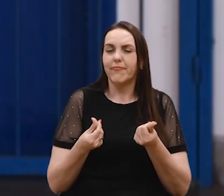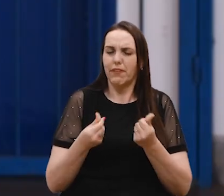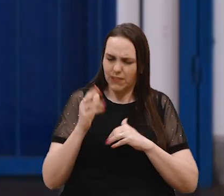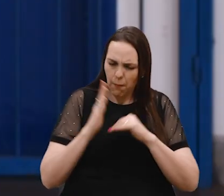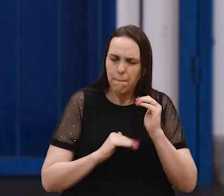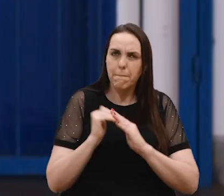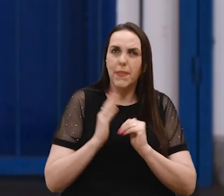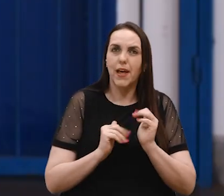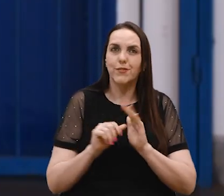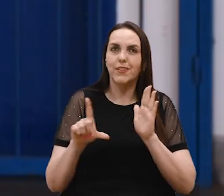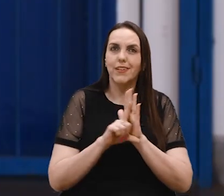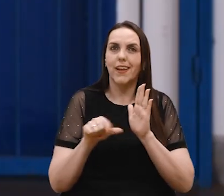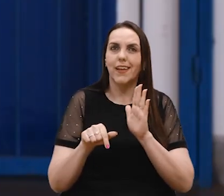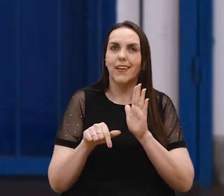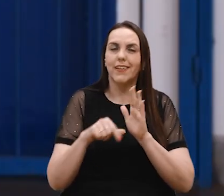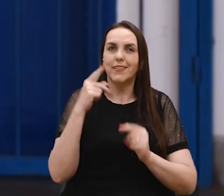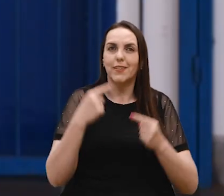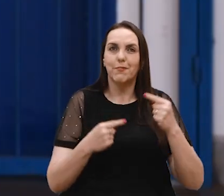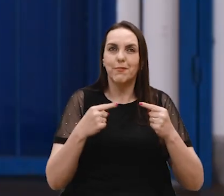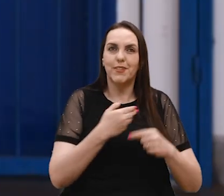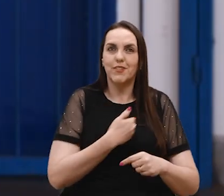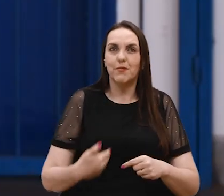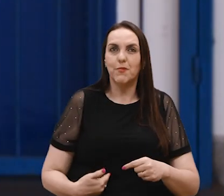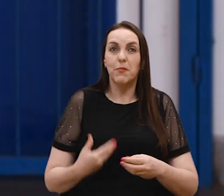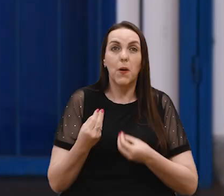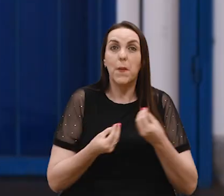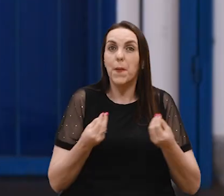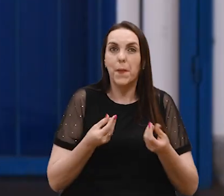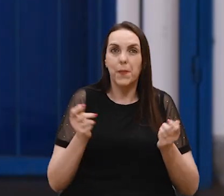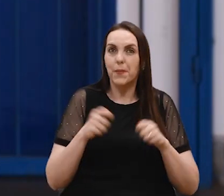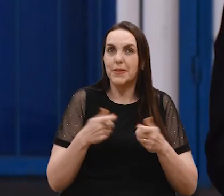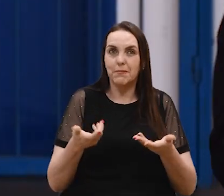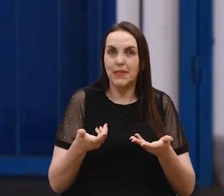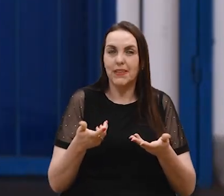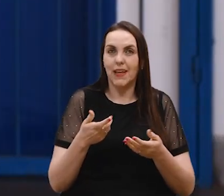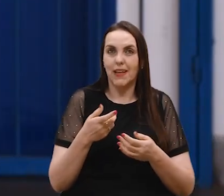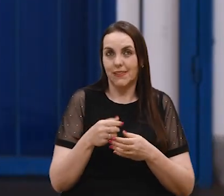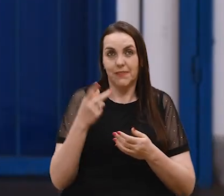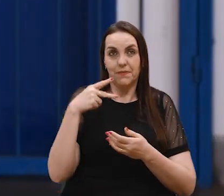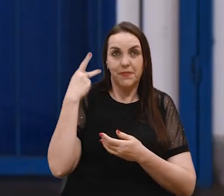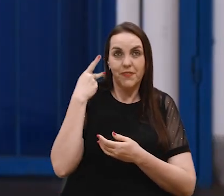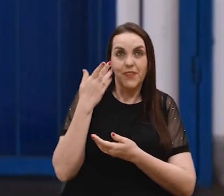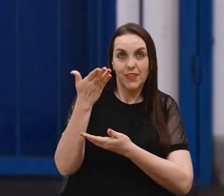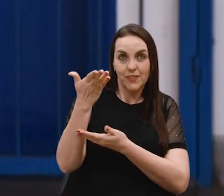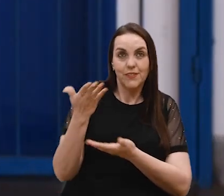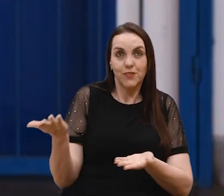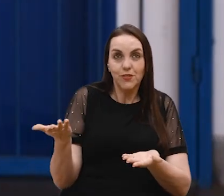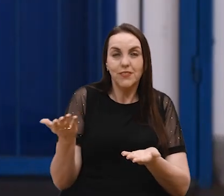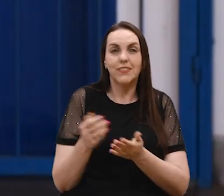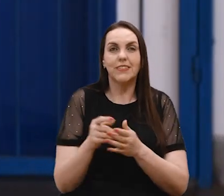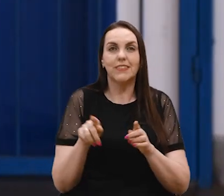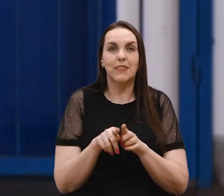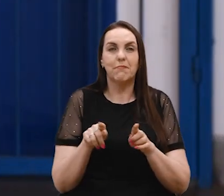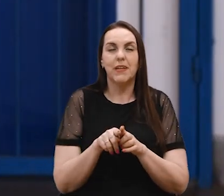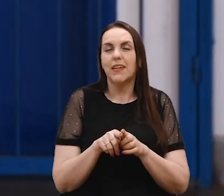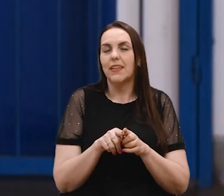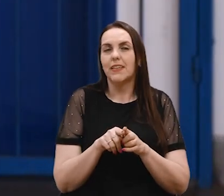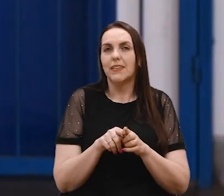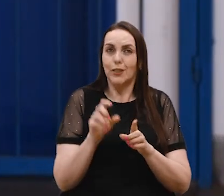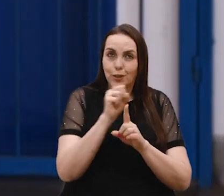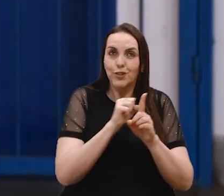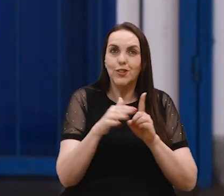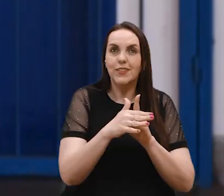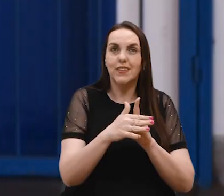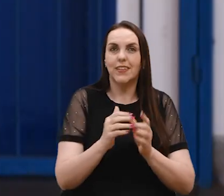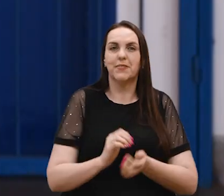colocar em prática essa lei dentro de políticas públicas. Como a gente pode, enquanto parlamentar, vereadora Estela, mas também